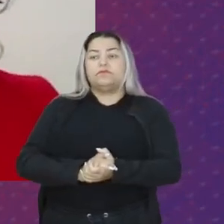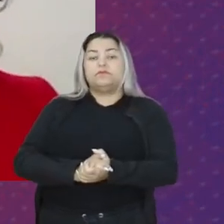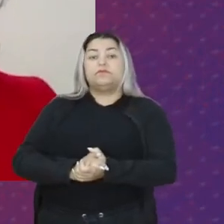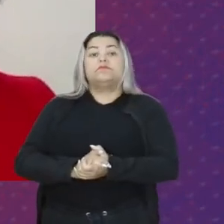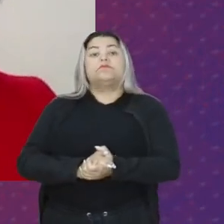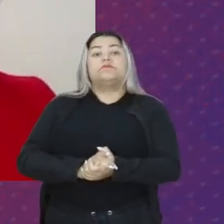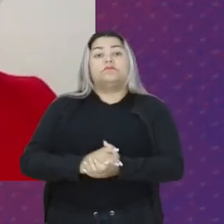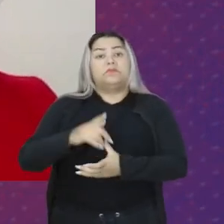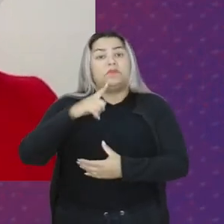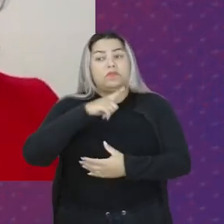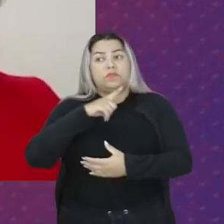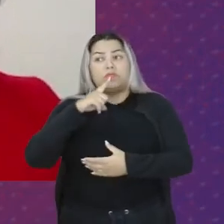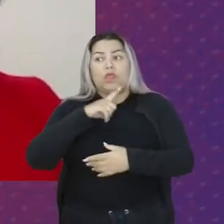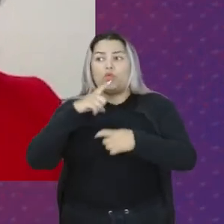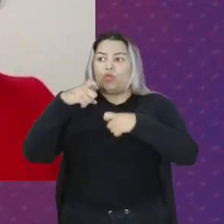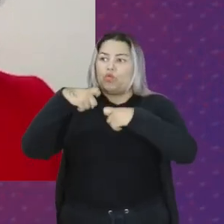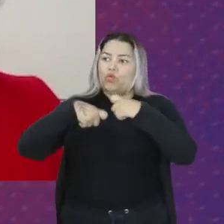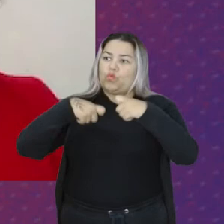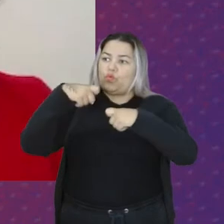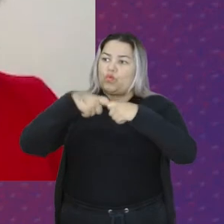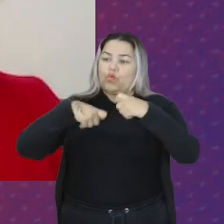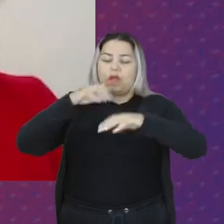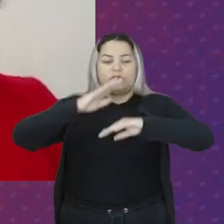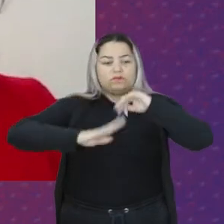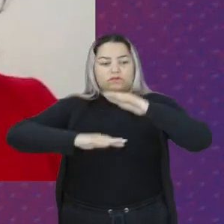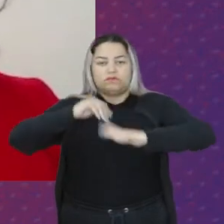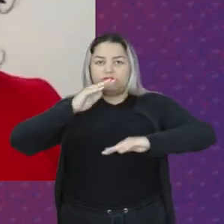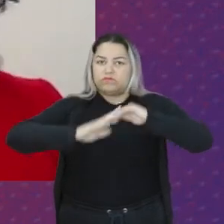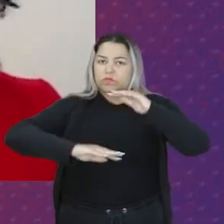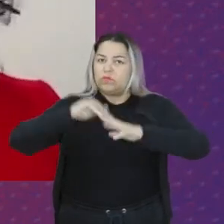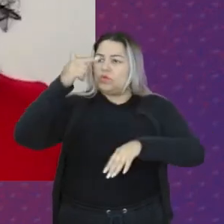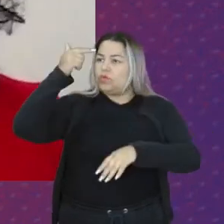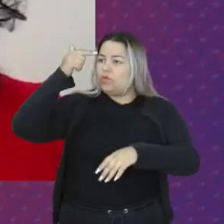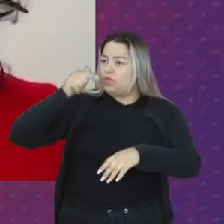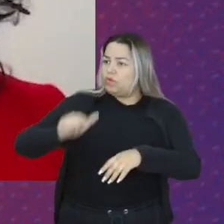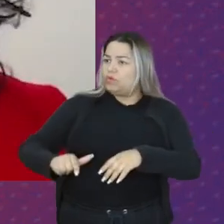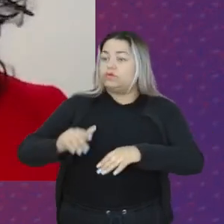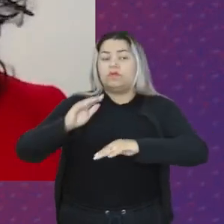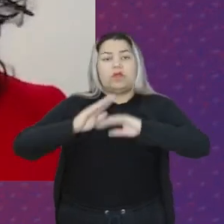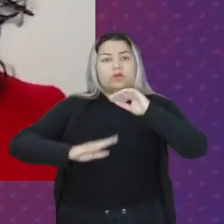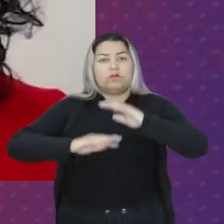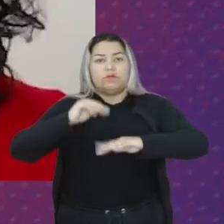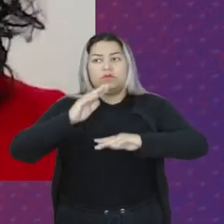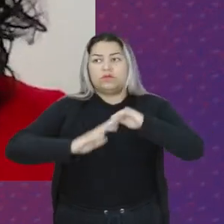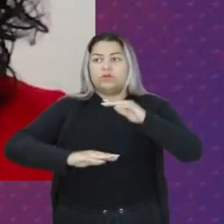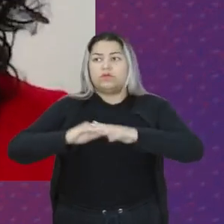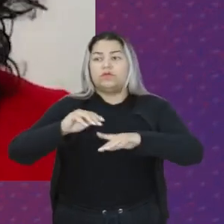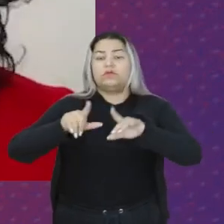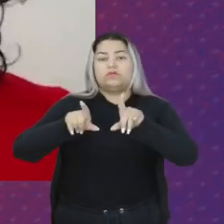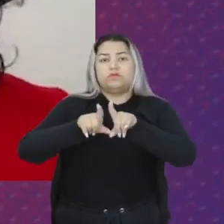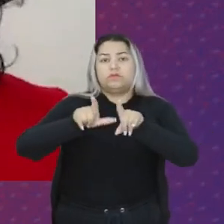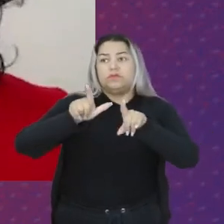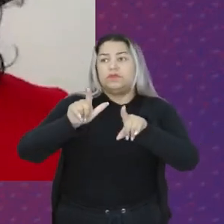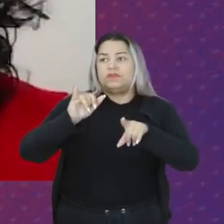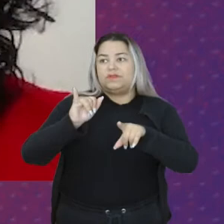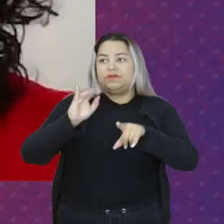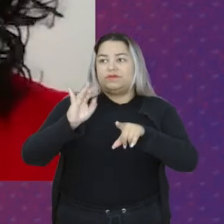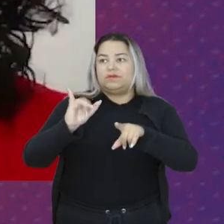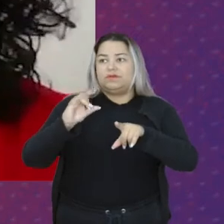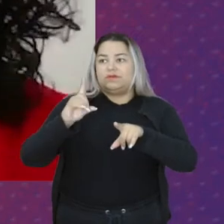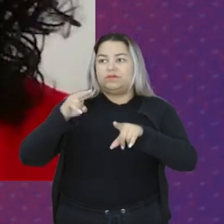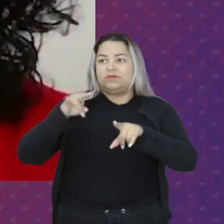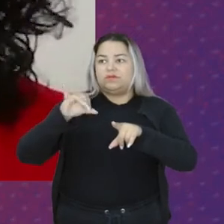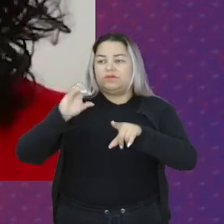que ter conjunção carnal ou praticar outro ato libidinoso, ou seja,